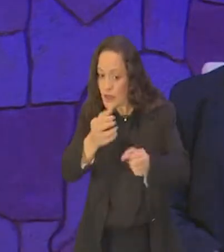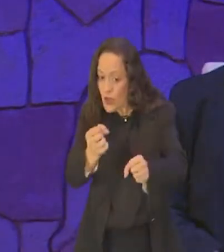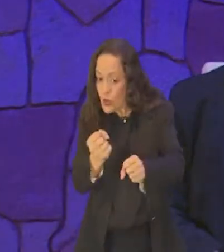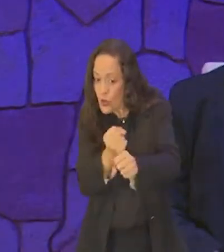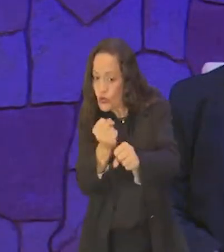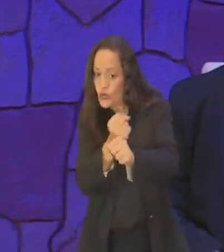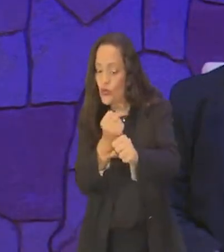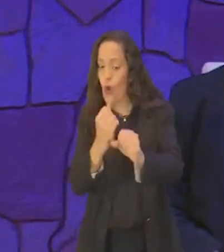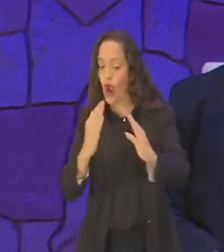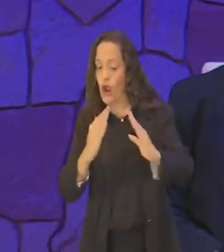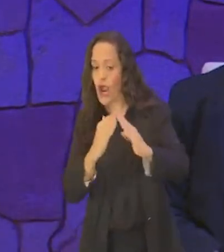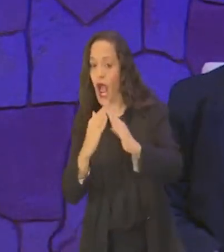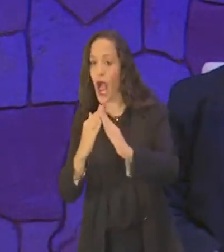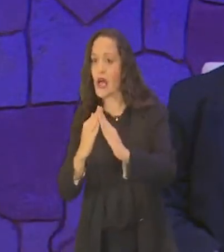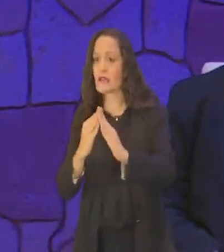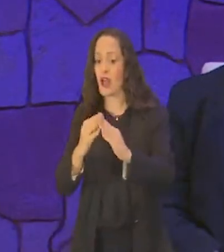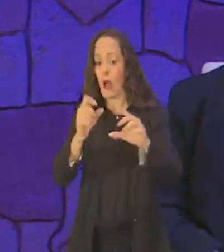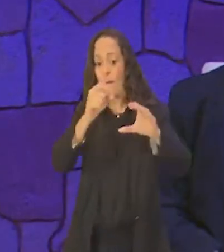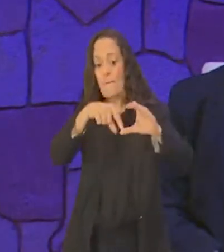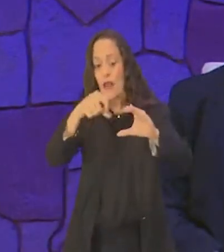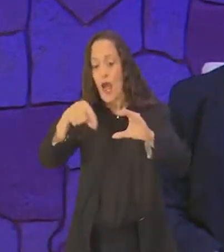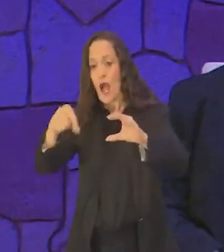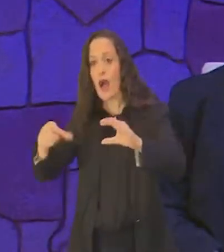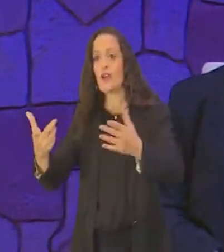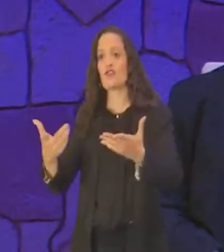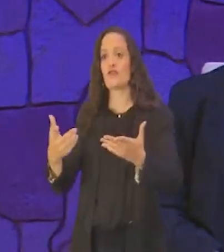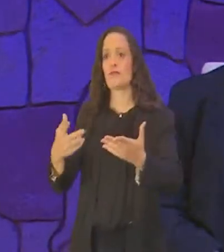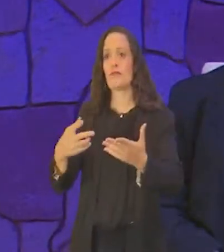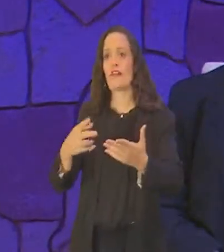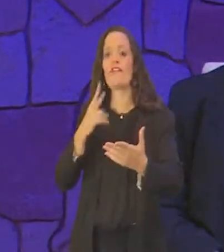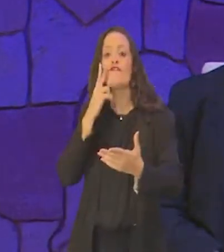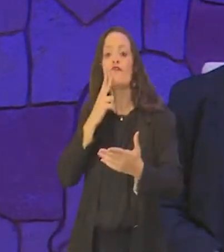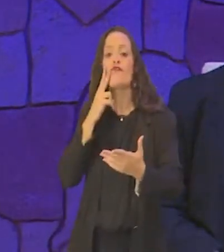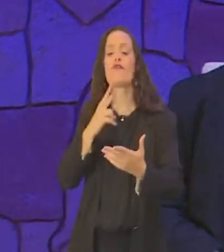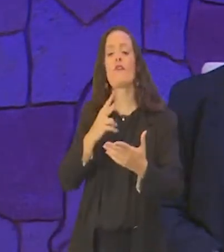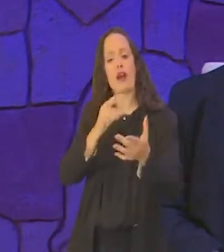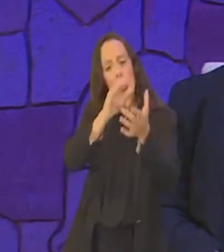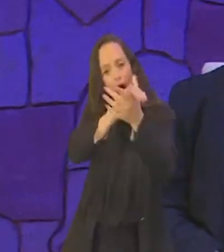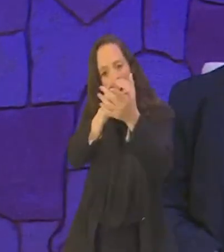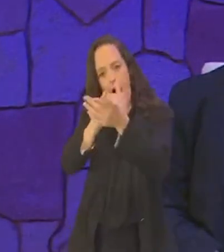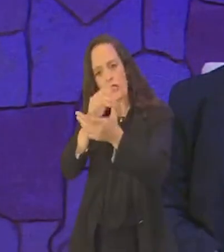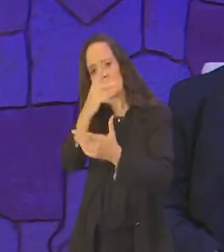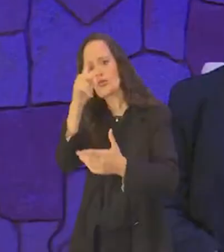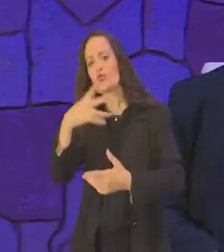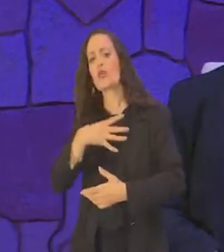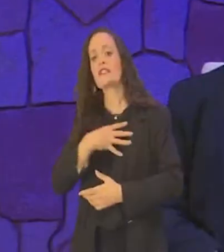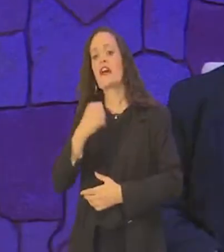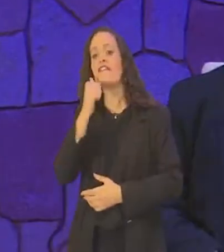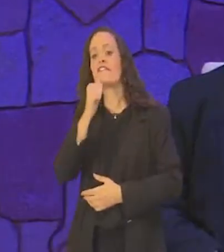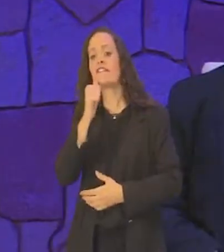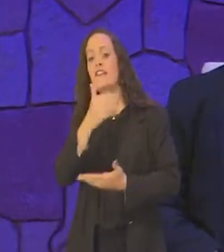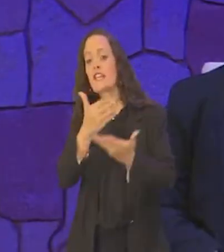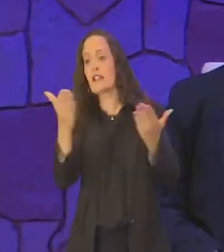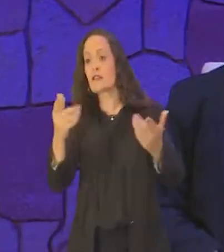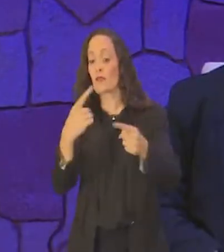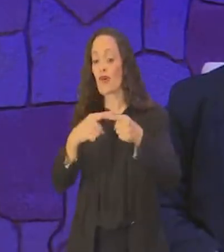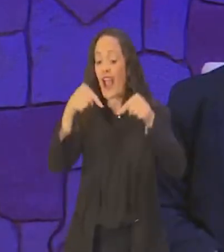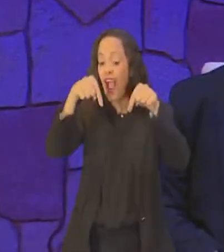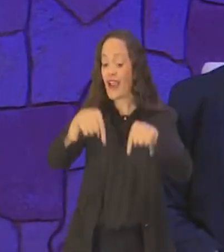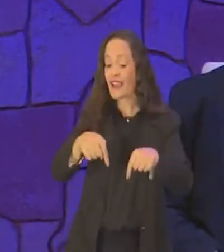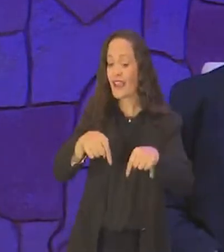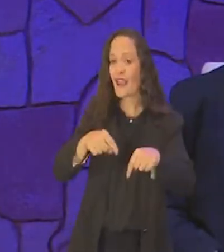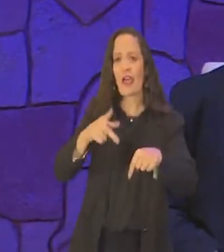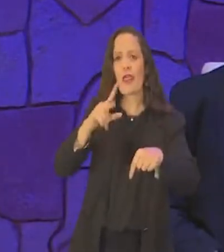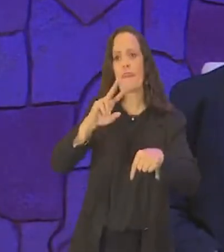plante vinhas, dê os seus filhos e suas filhas em casamento. Este ambiente, este lugar não é